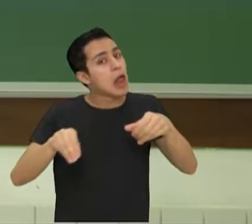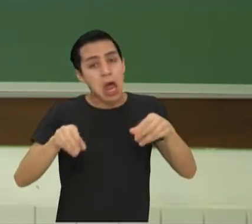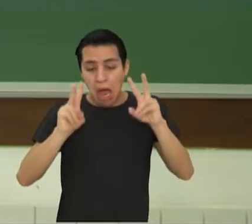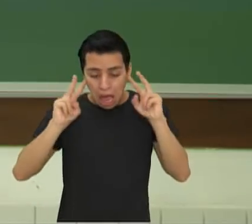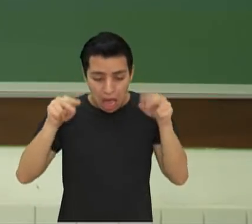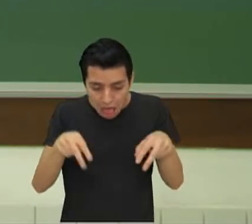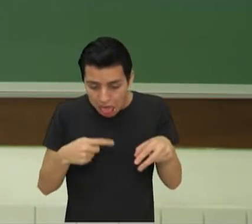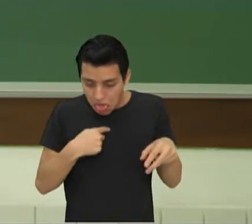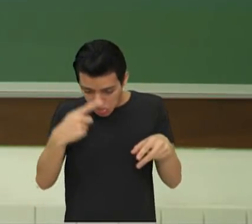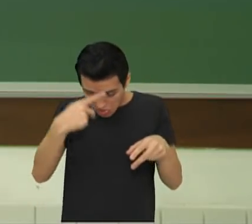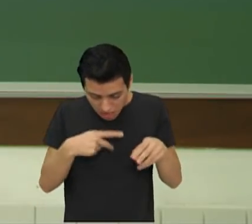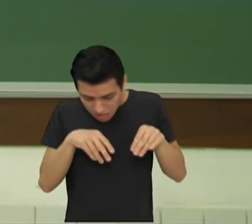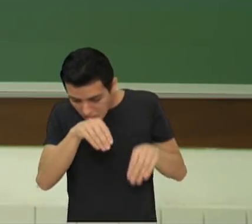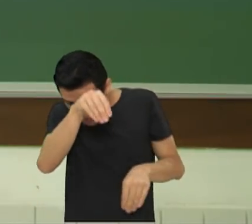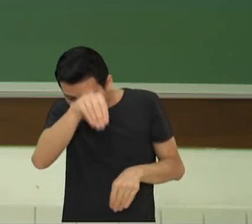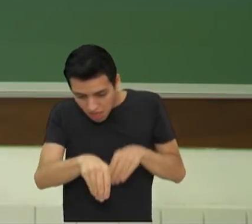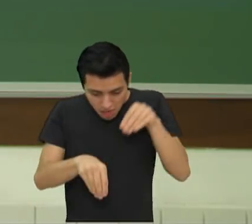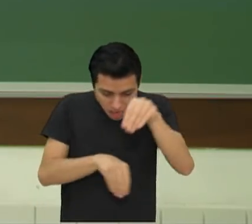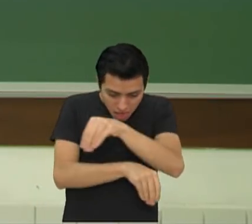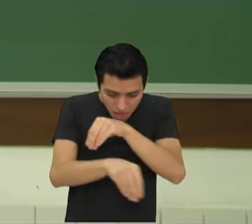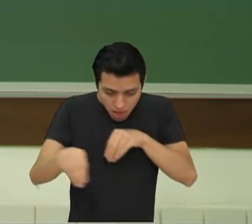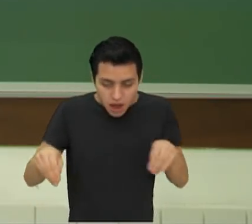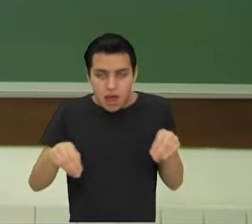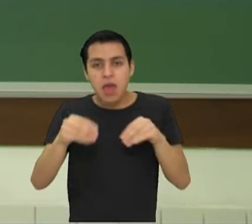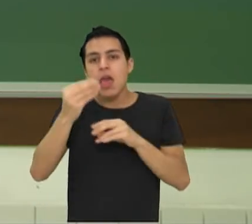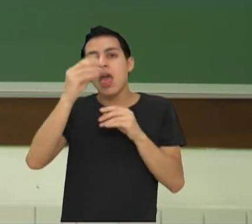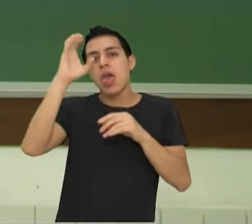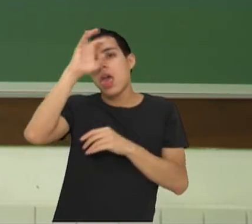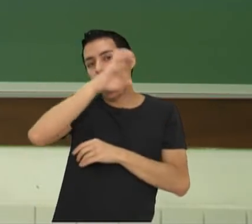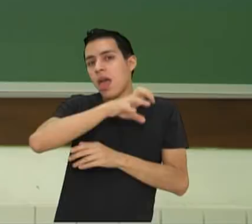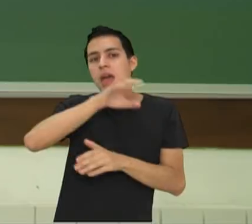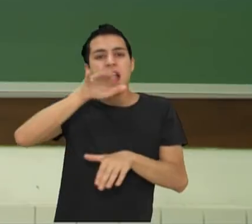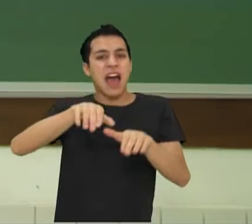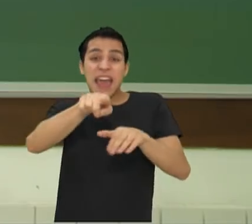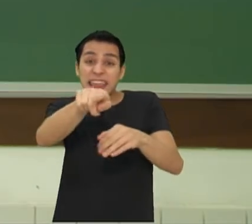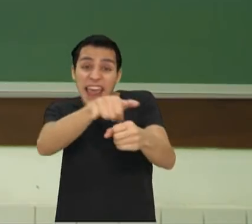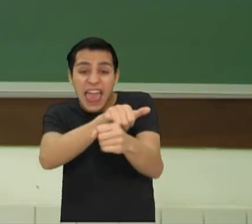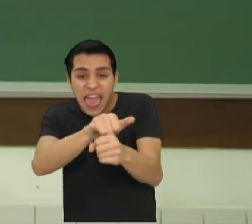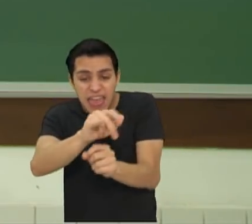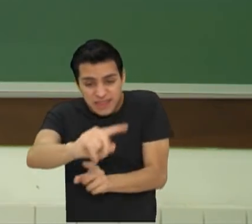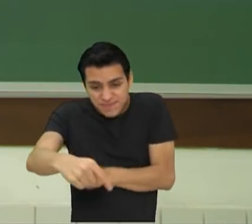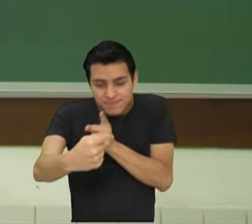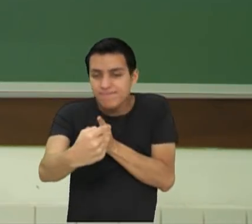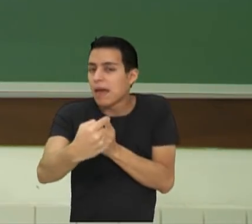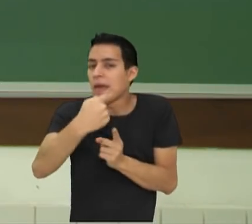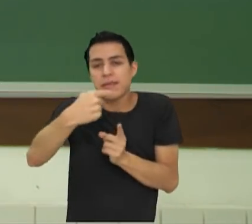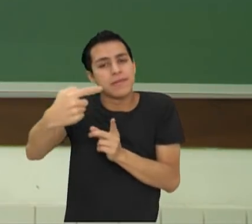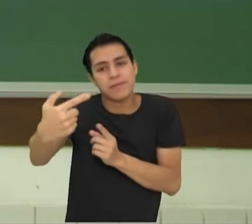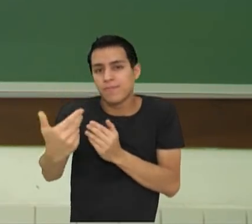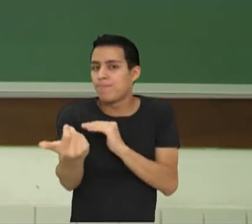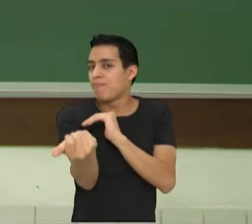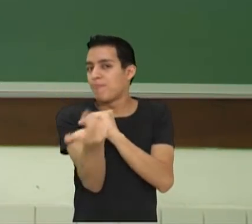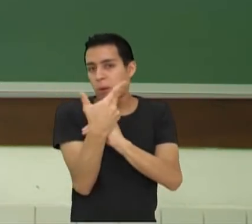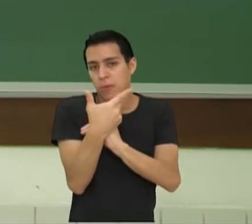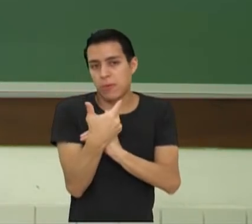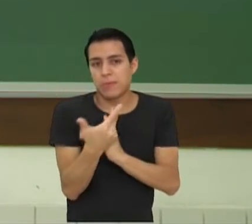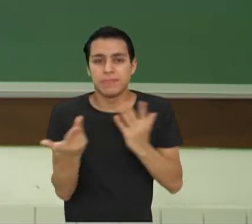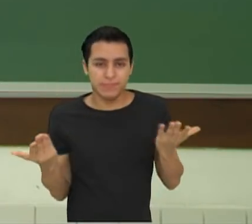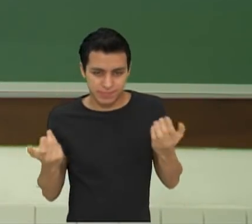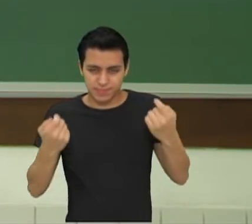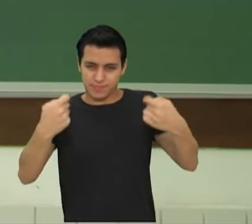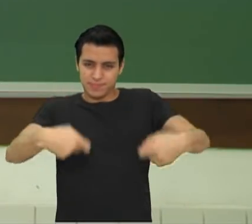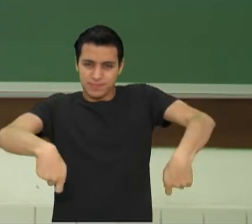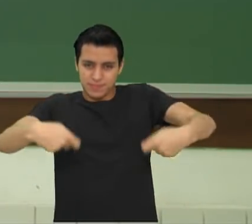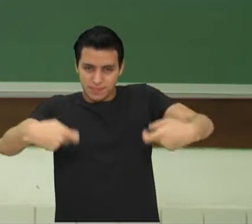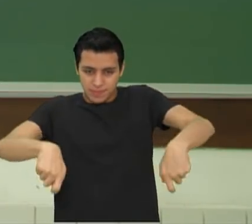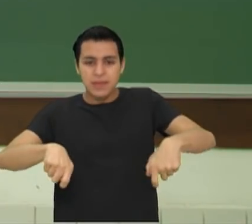só o desenrolar do seu jogo e acaba caindo na armadilha do adversário. Então, ele precisa ser com os